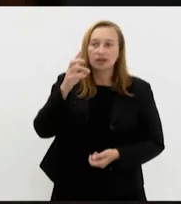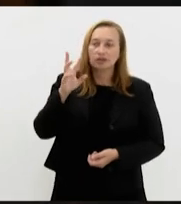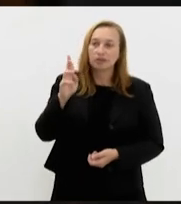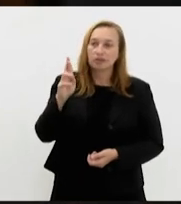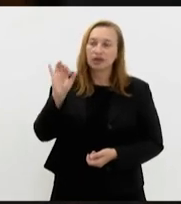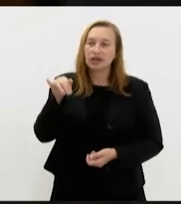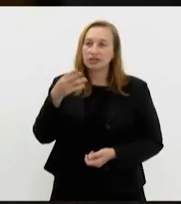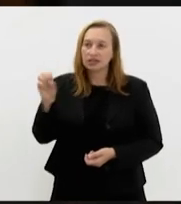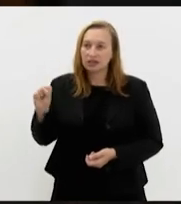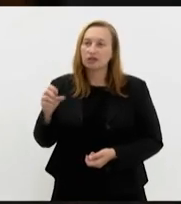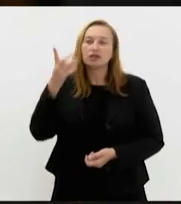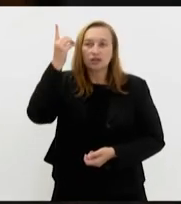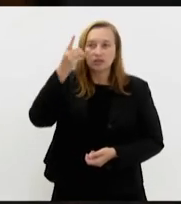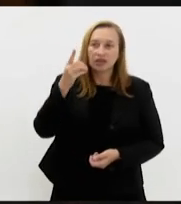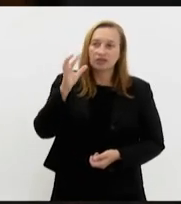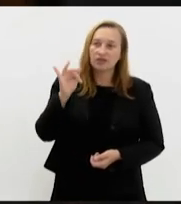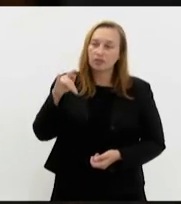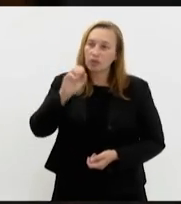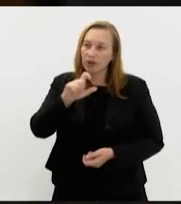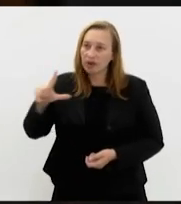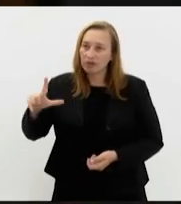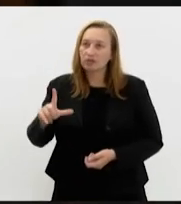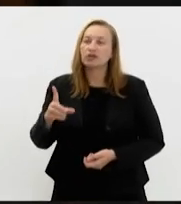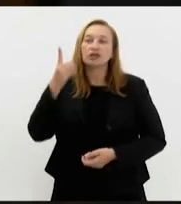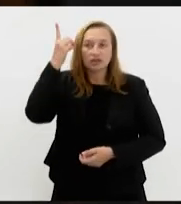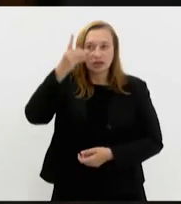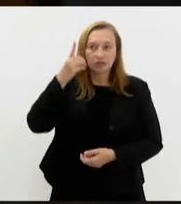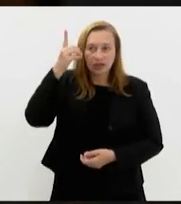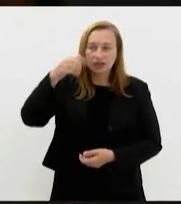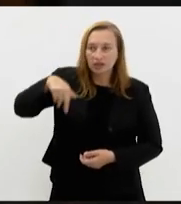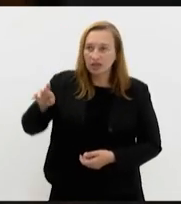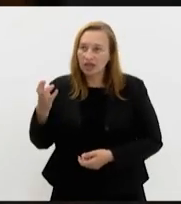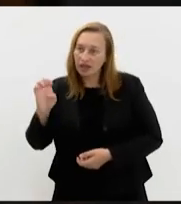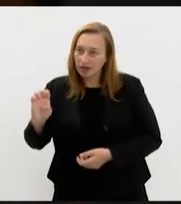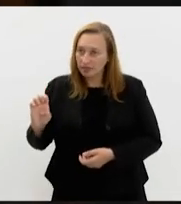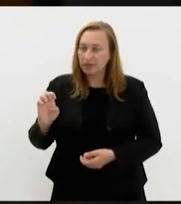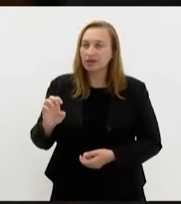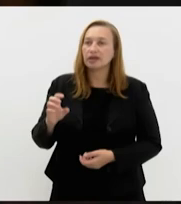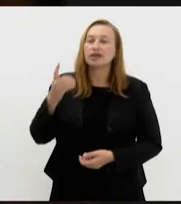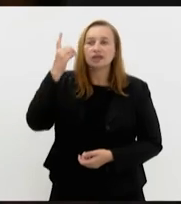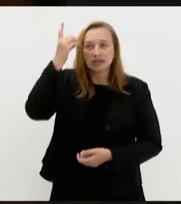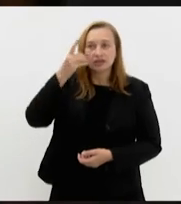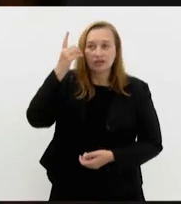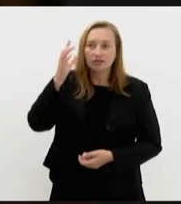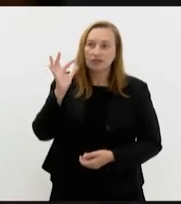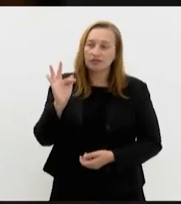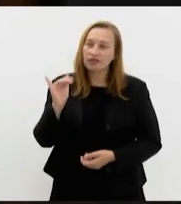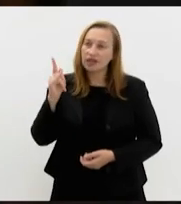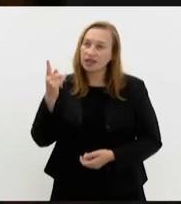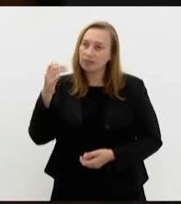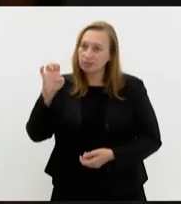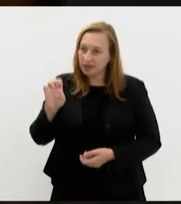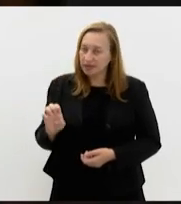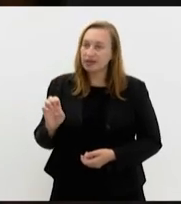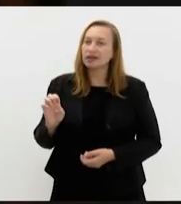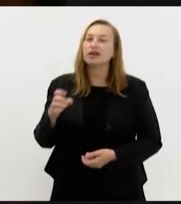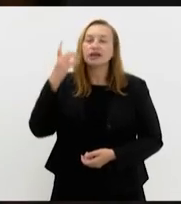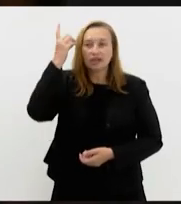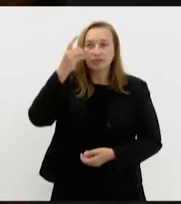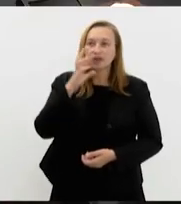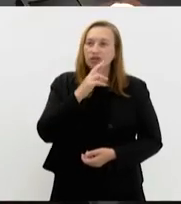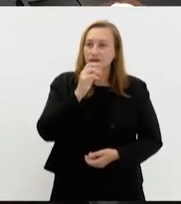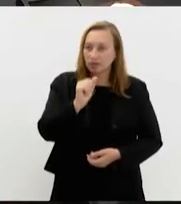deputado Felipe Pobel, deputado Guilherme Delaroles, Felipe Soares, deputado Rodrigo